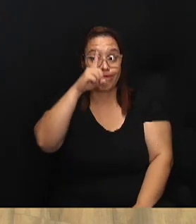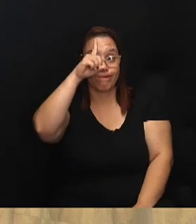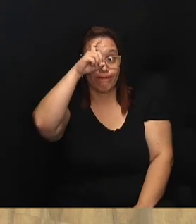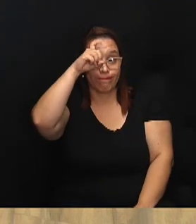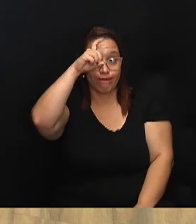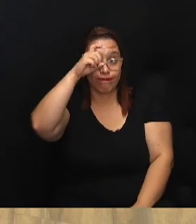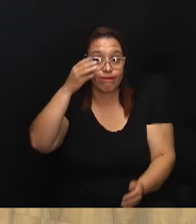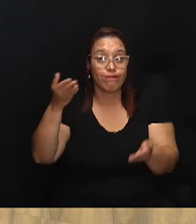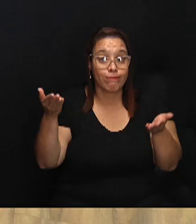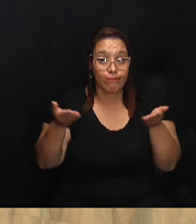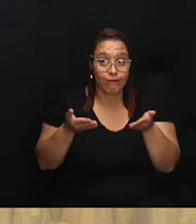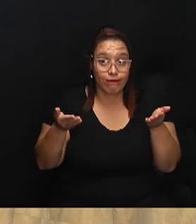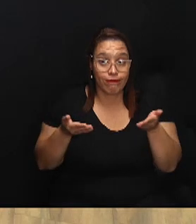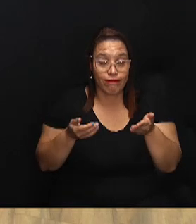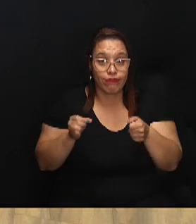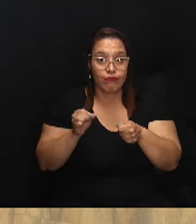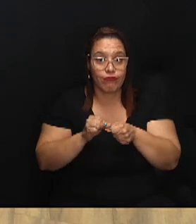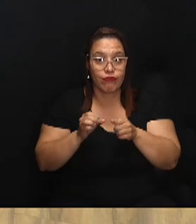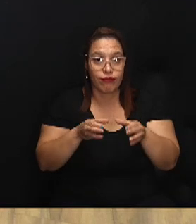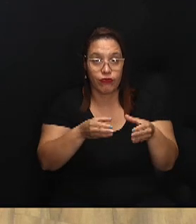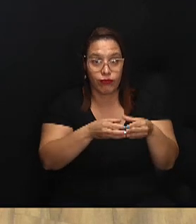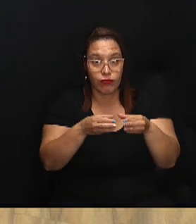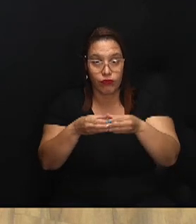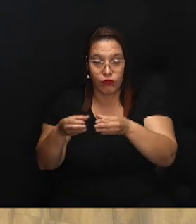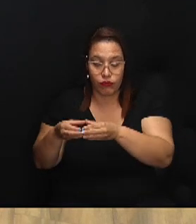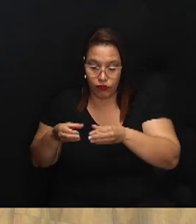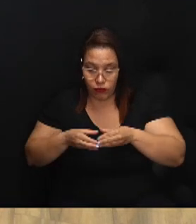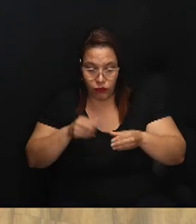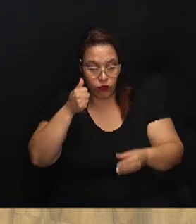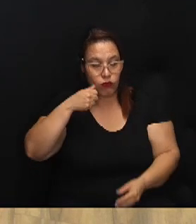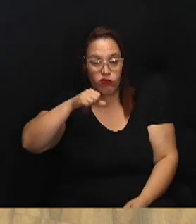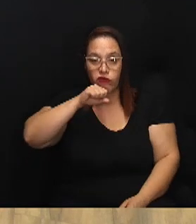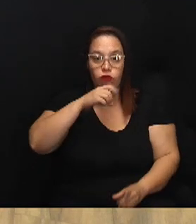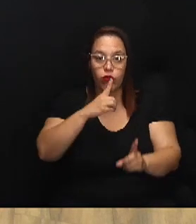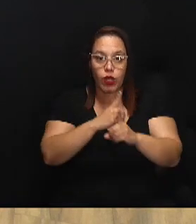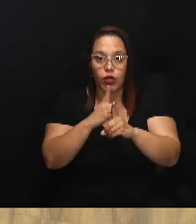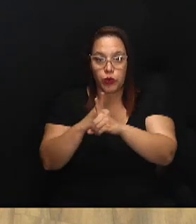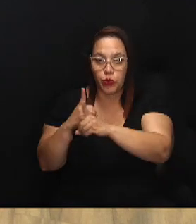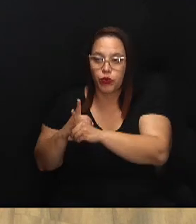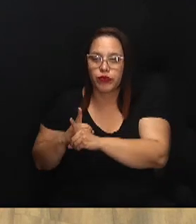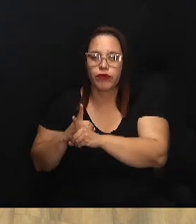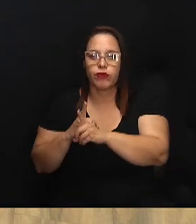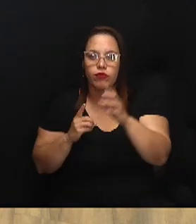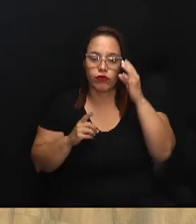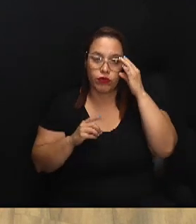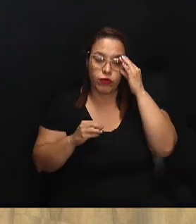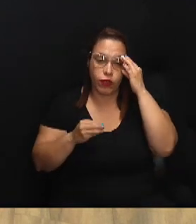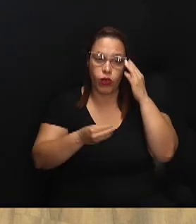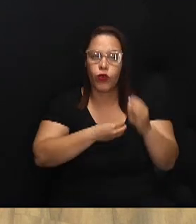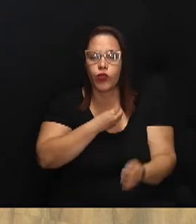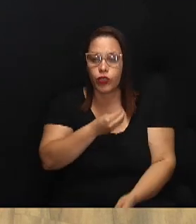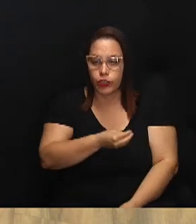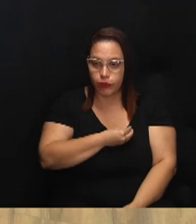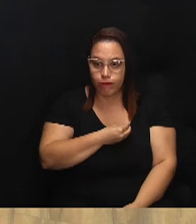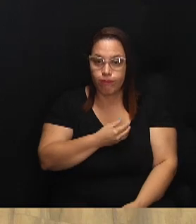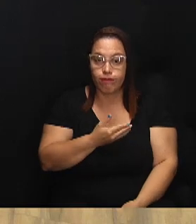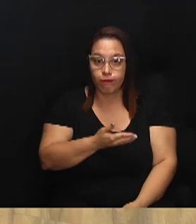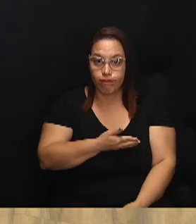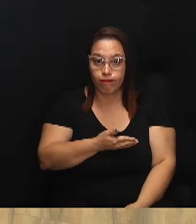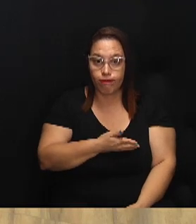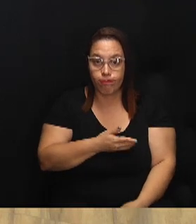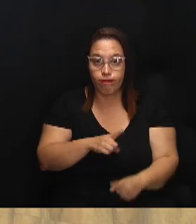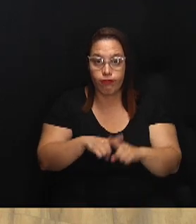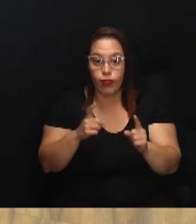que até hoje elas fazem os grupos das mães, encontros das mães que viveram e fizeram uma amizade.